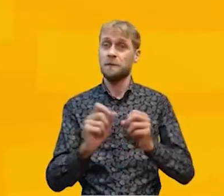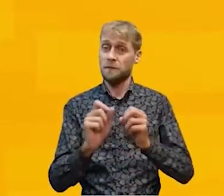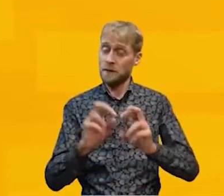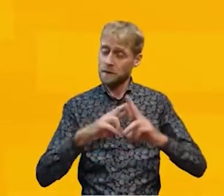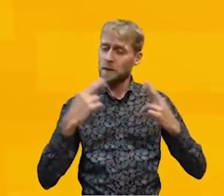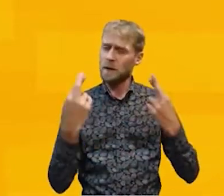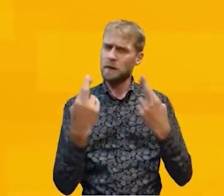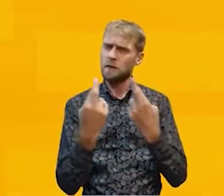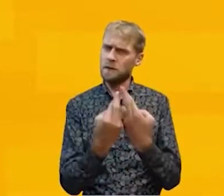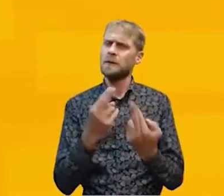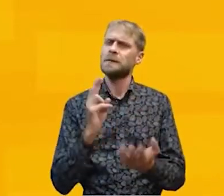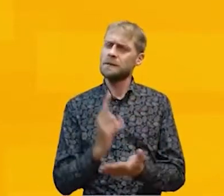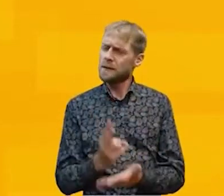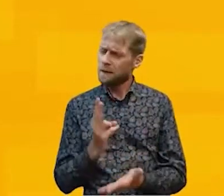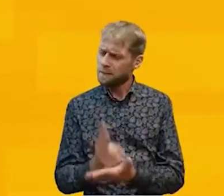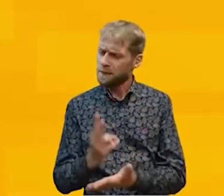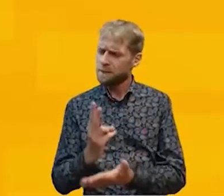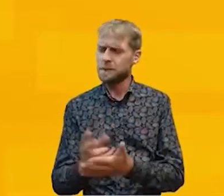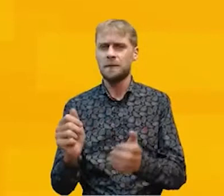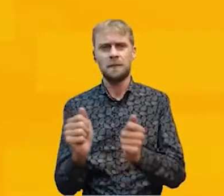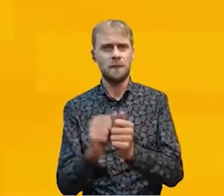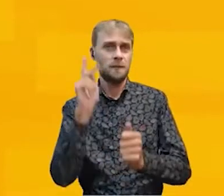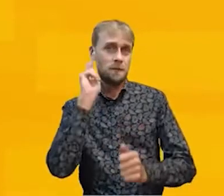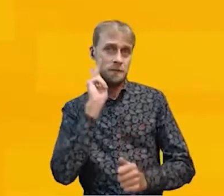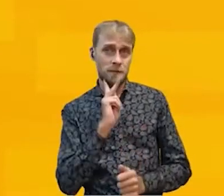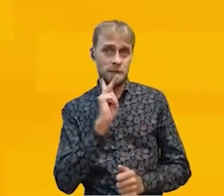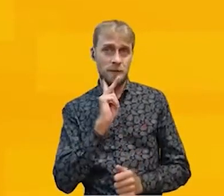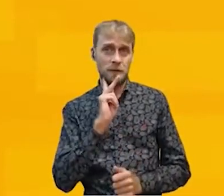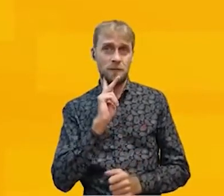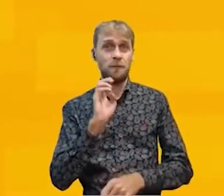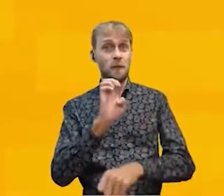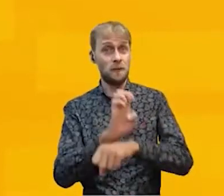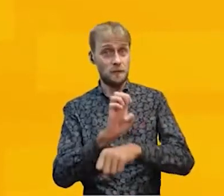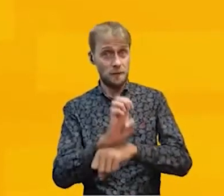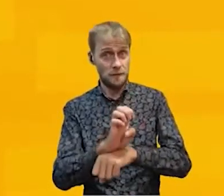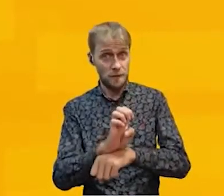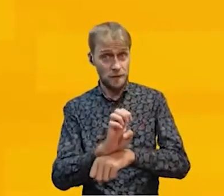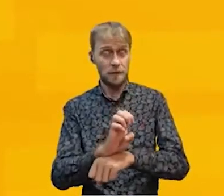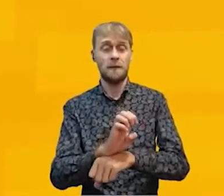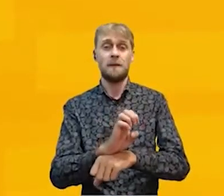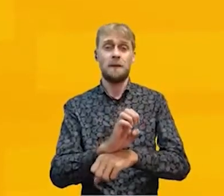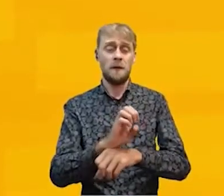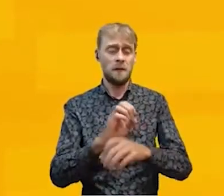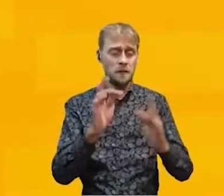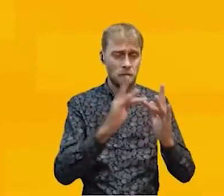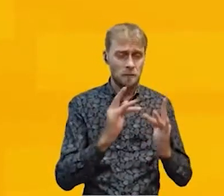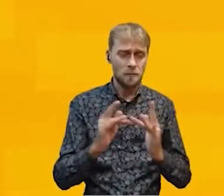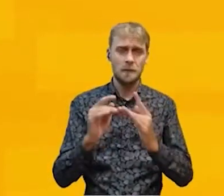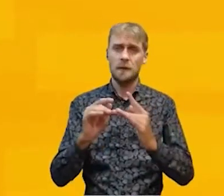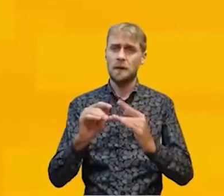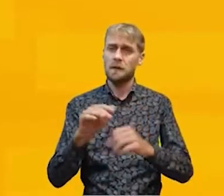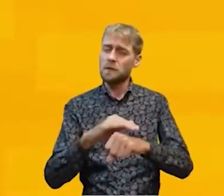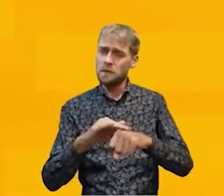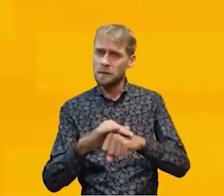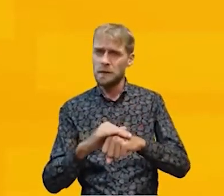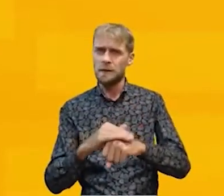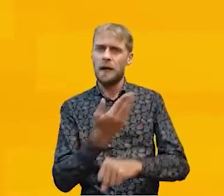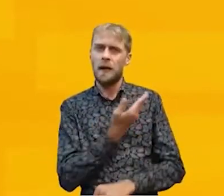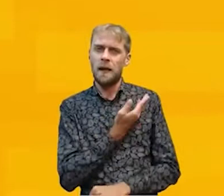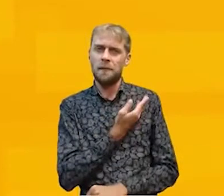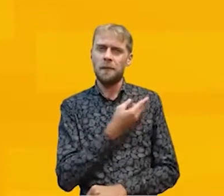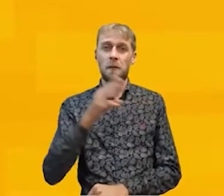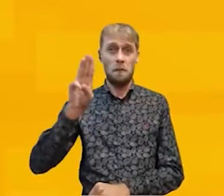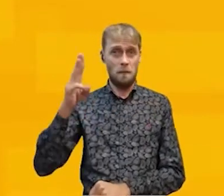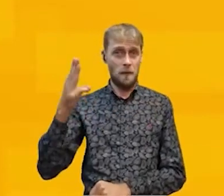reuniões constantes, união entre as defesas de estado, a gente conversa muito, queria cumprimentar nosso amigo Sérgio lá do